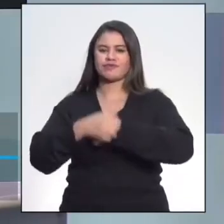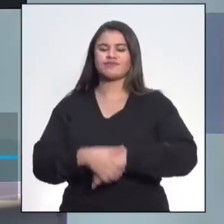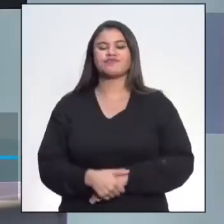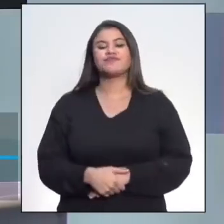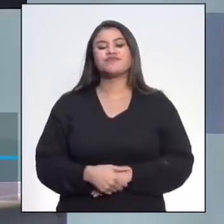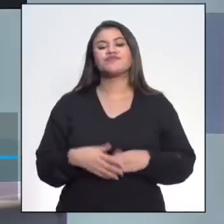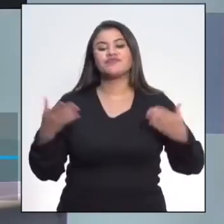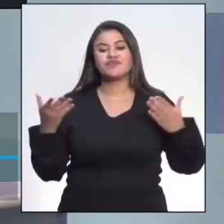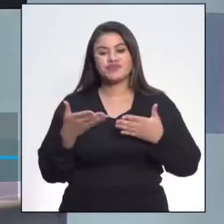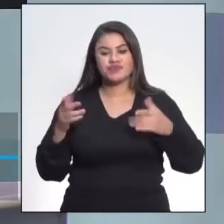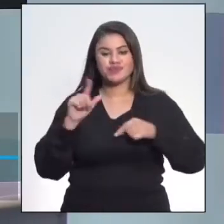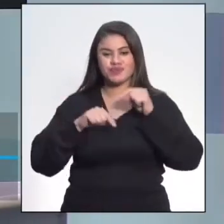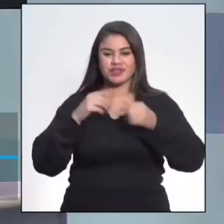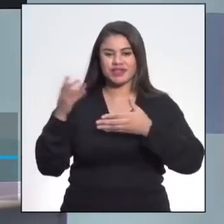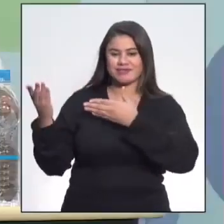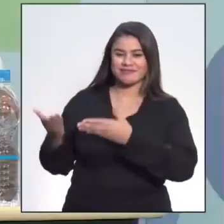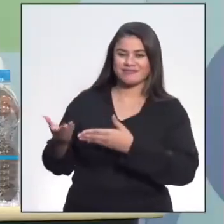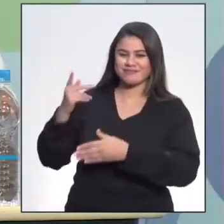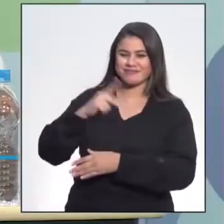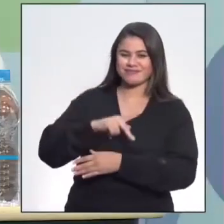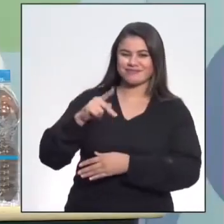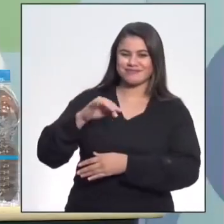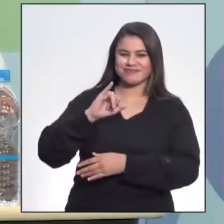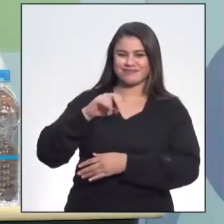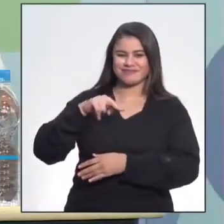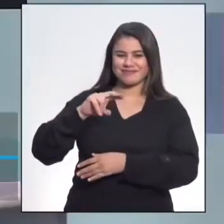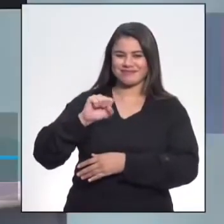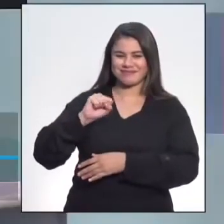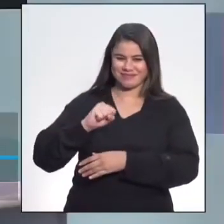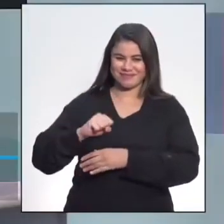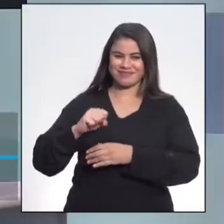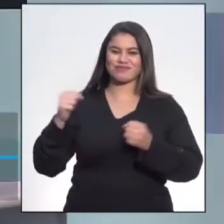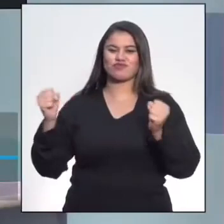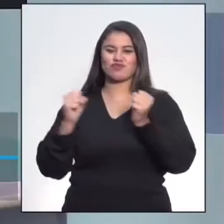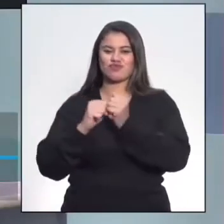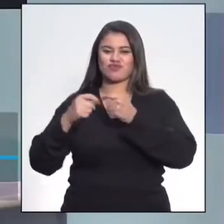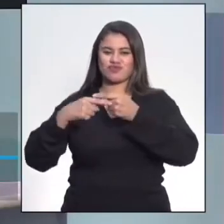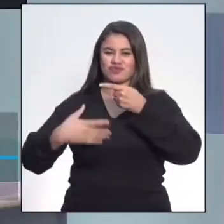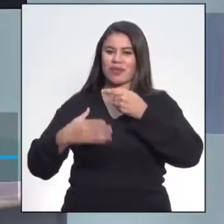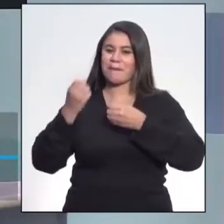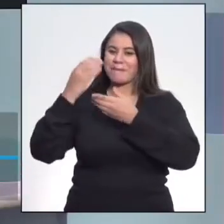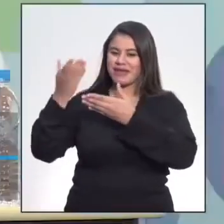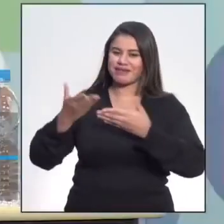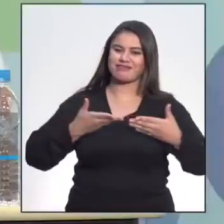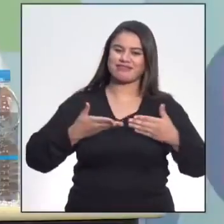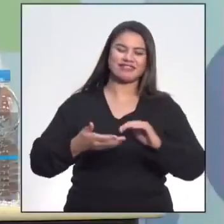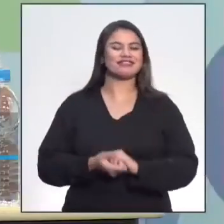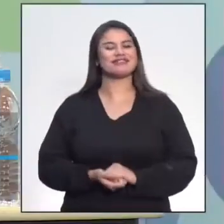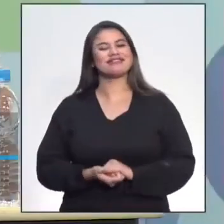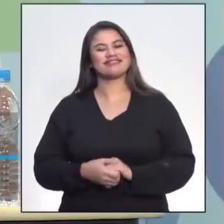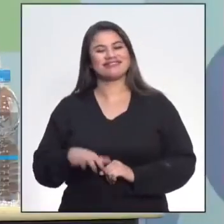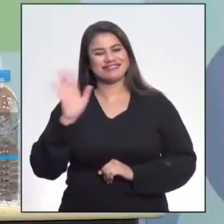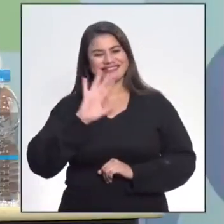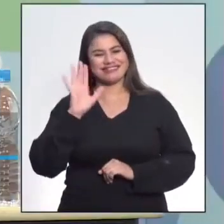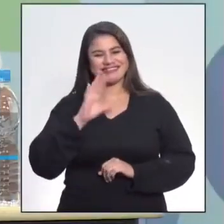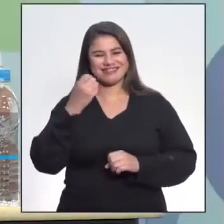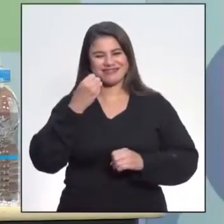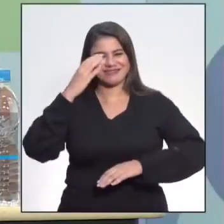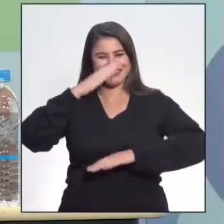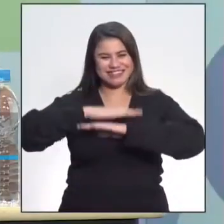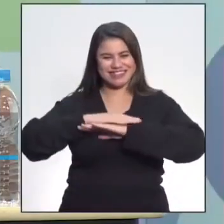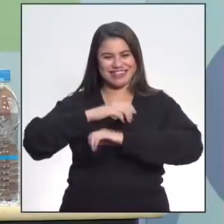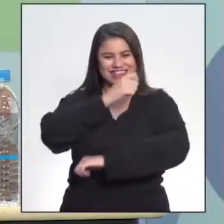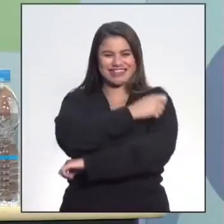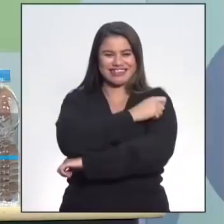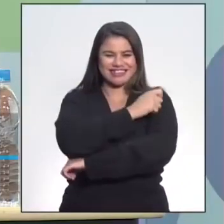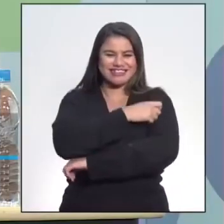Bom, hoje eu conto aqui com a presença da professora Inês para me ajudar no chat. Bem-vinda, professora Inês. Oi, boa tarde, alunos da primeira